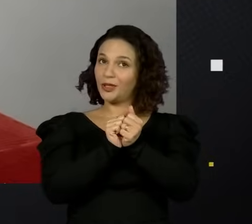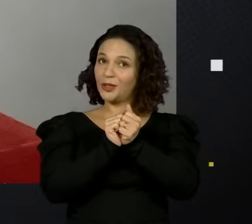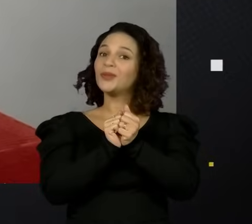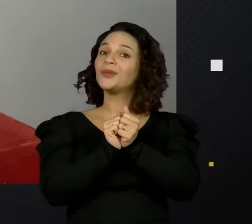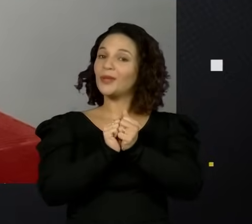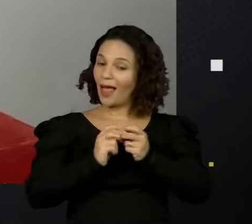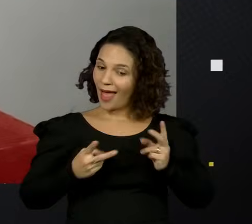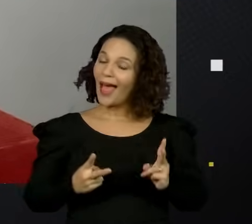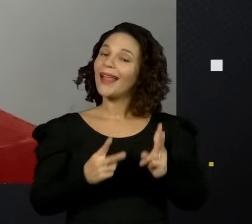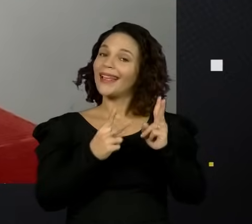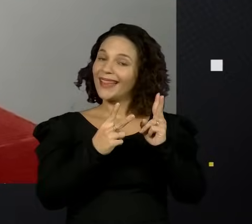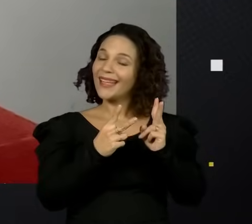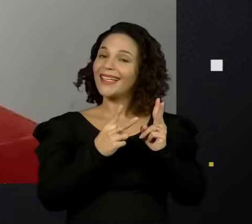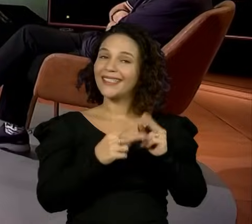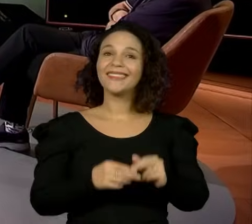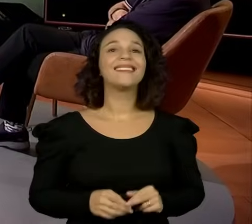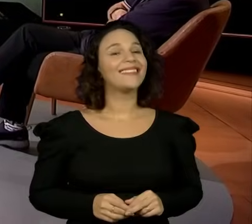ainda.